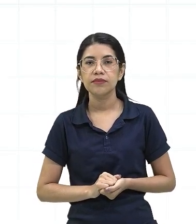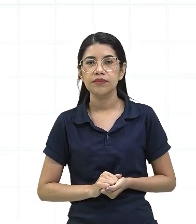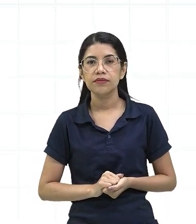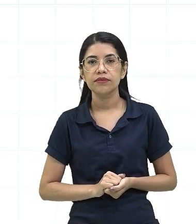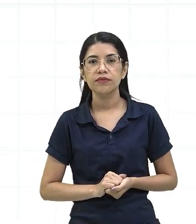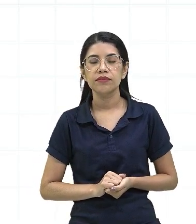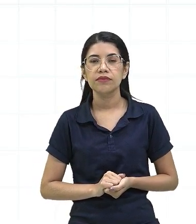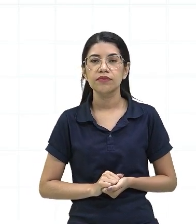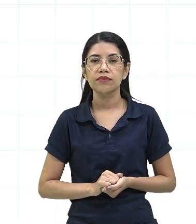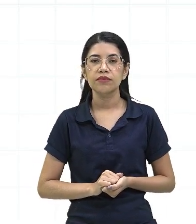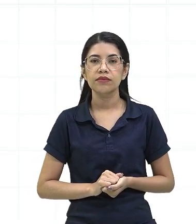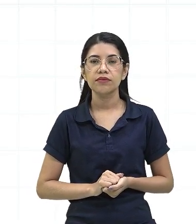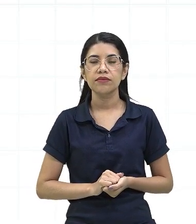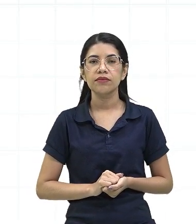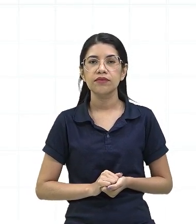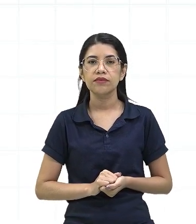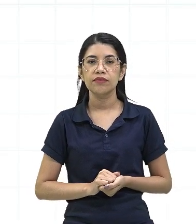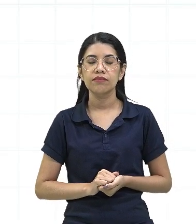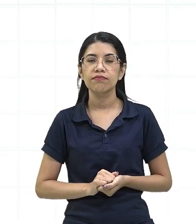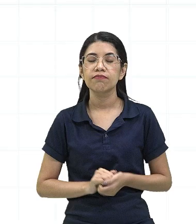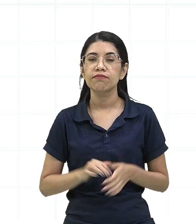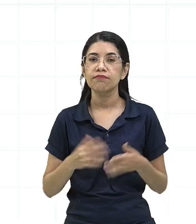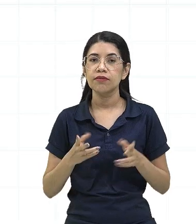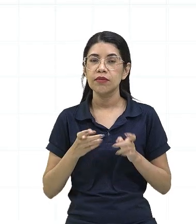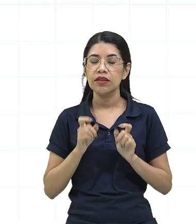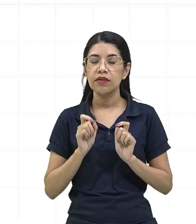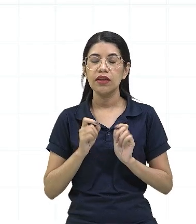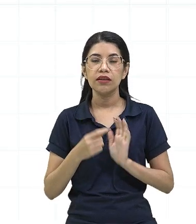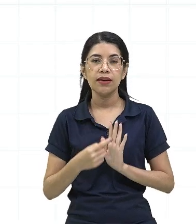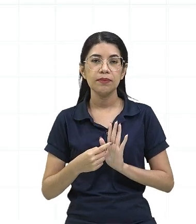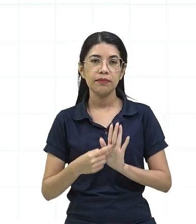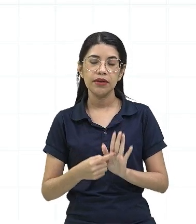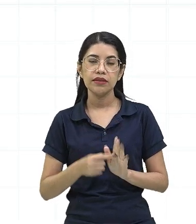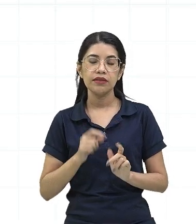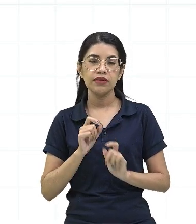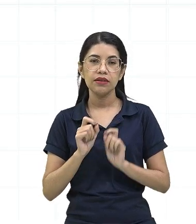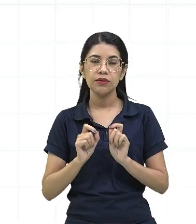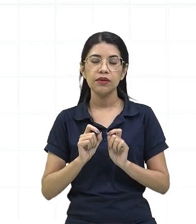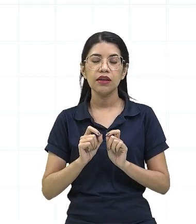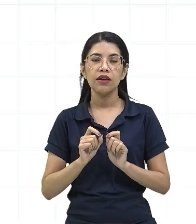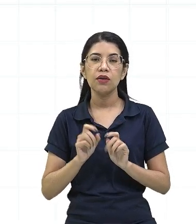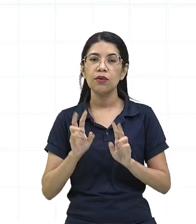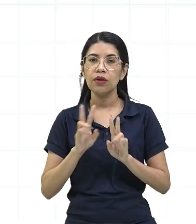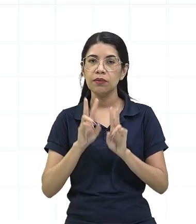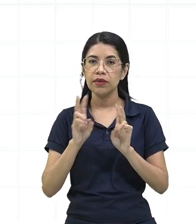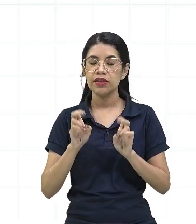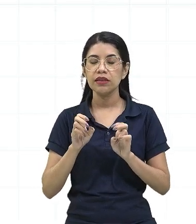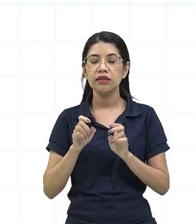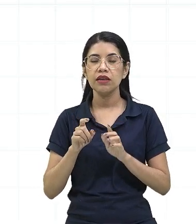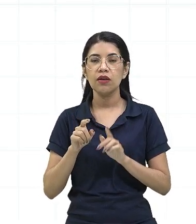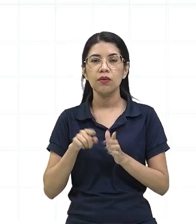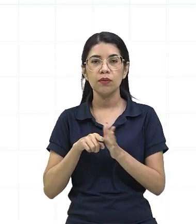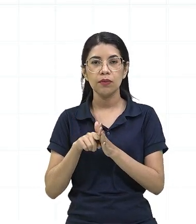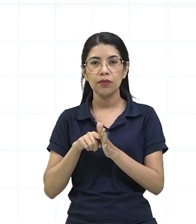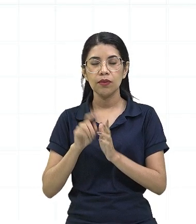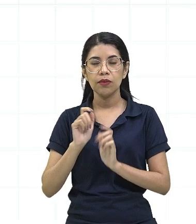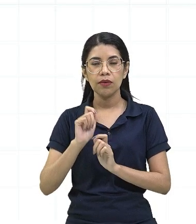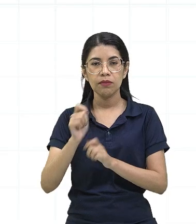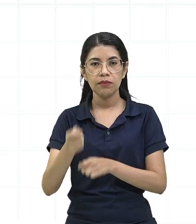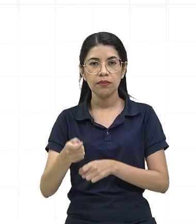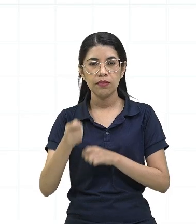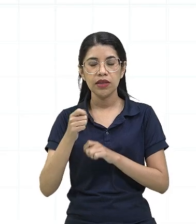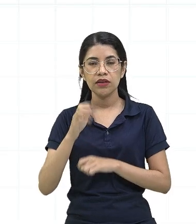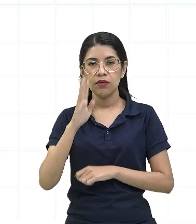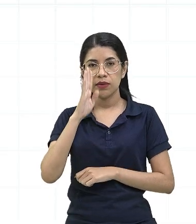local. Então, observe que está apresentando, né, a pesca como a principal atividade econômica